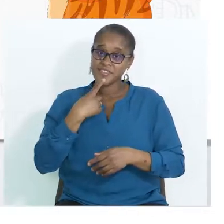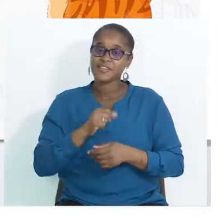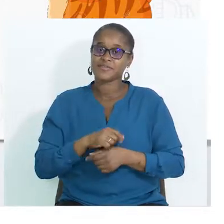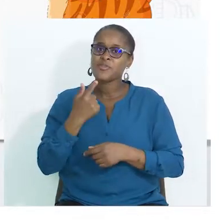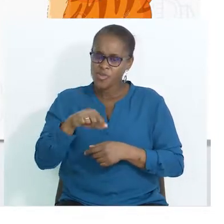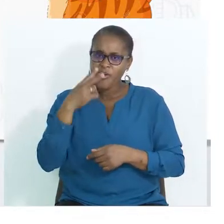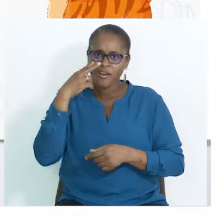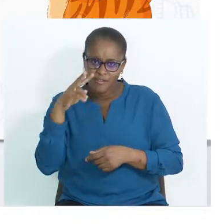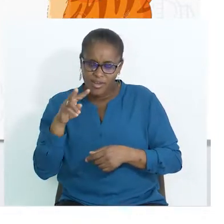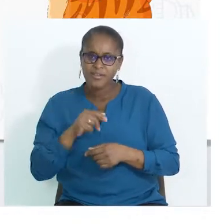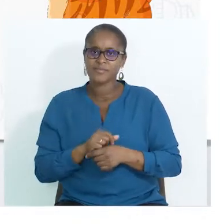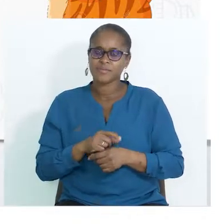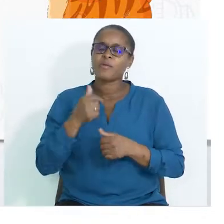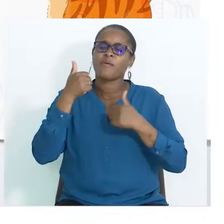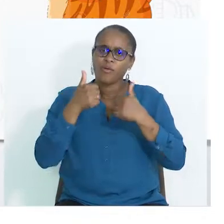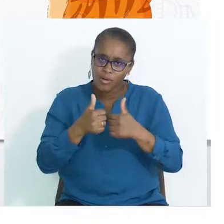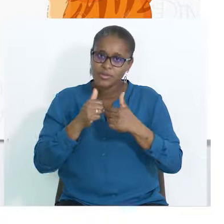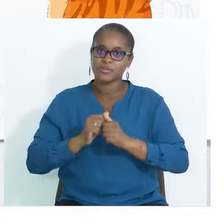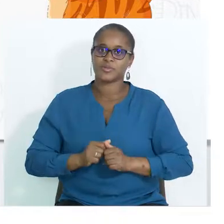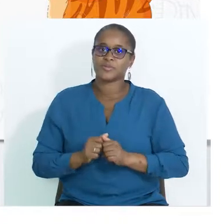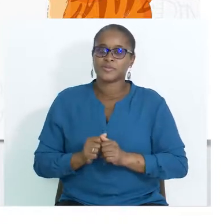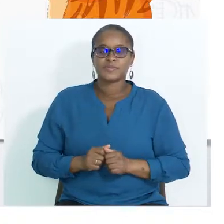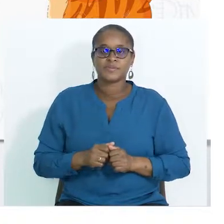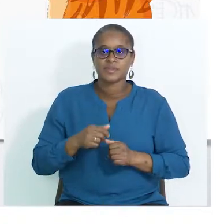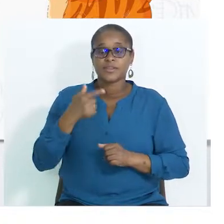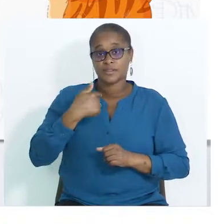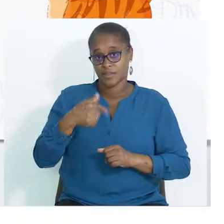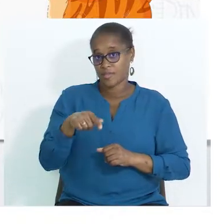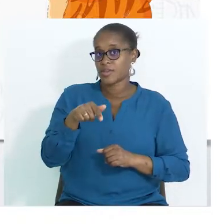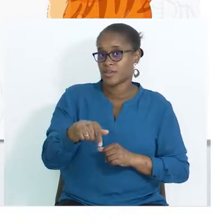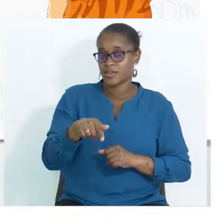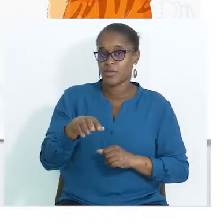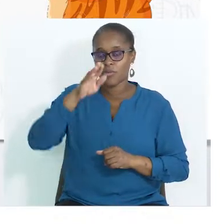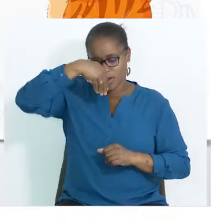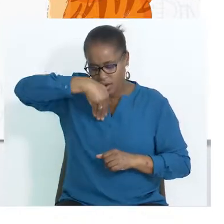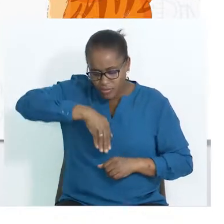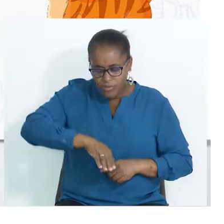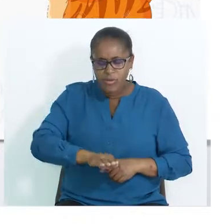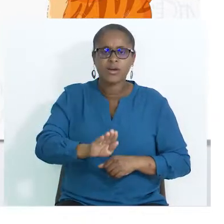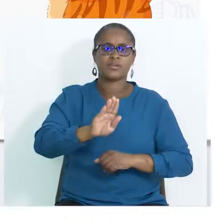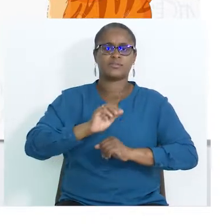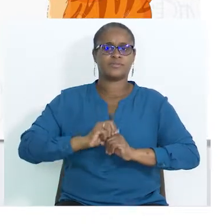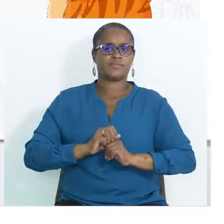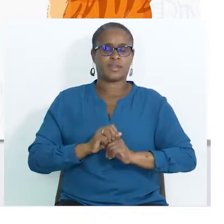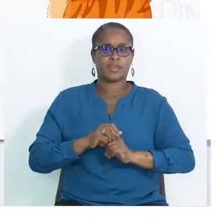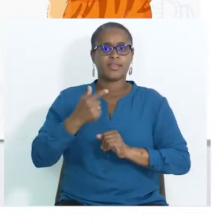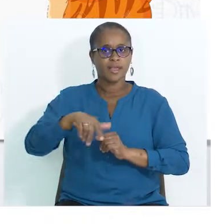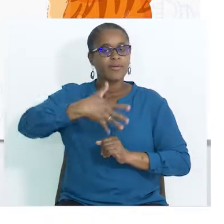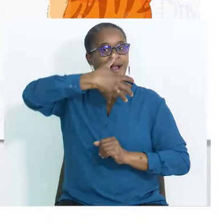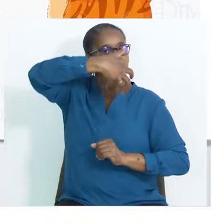percebido estão acompanha um ótimo temos aqui um elefante nós